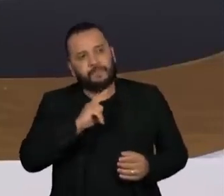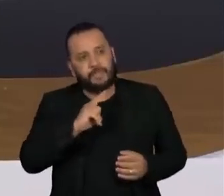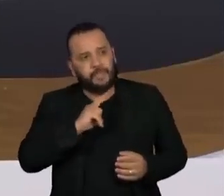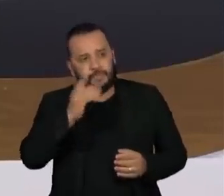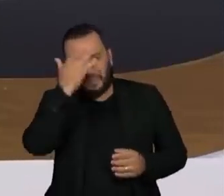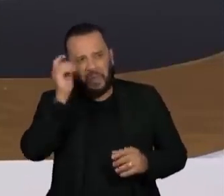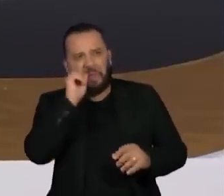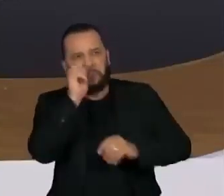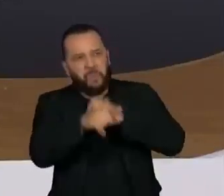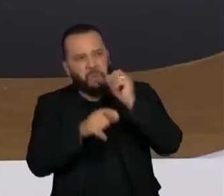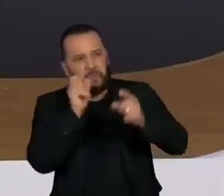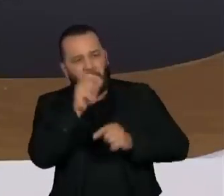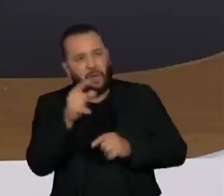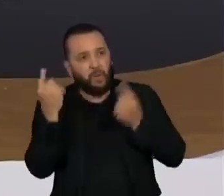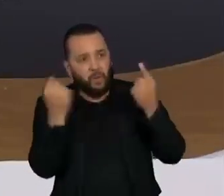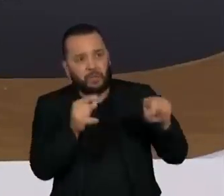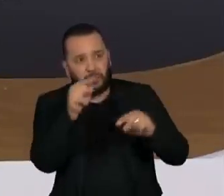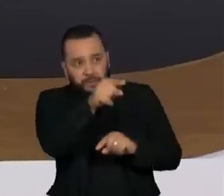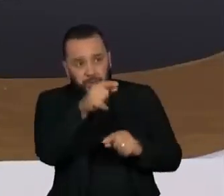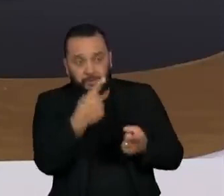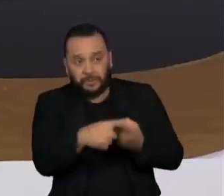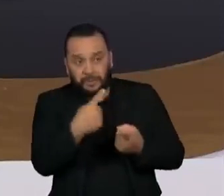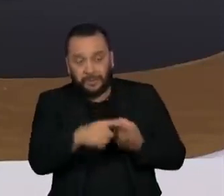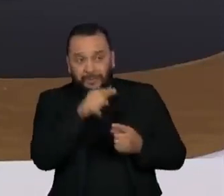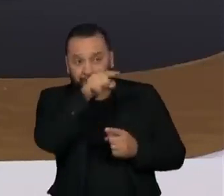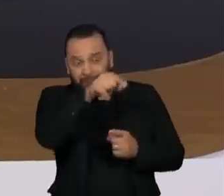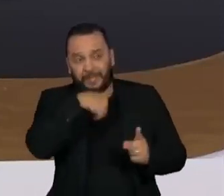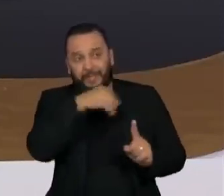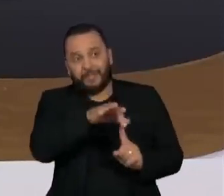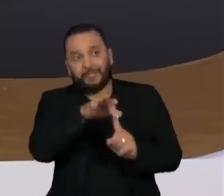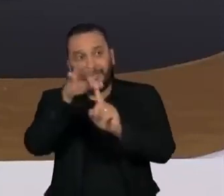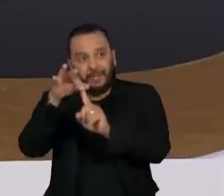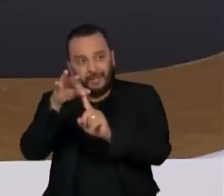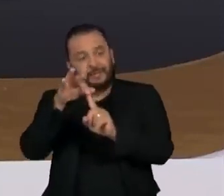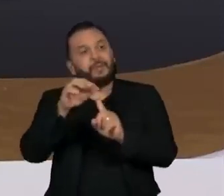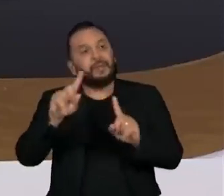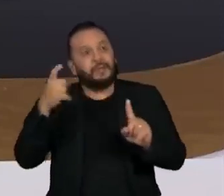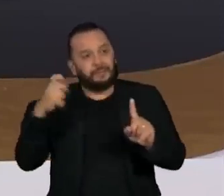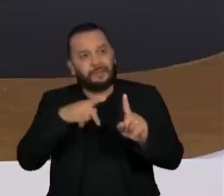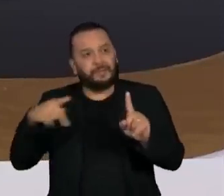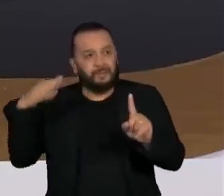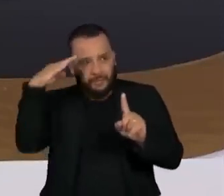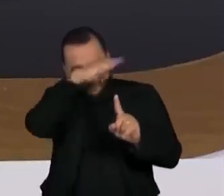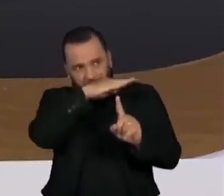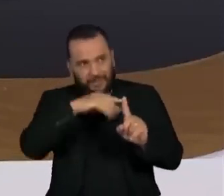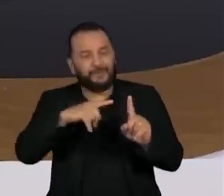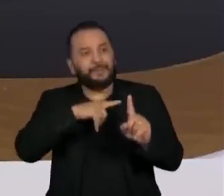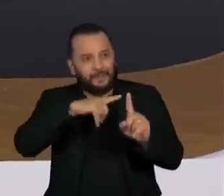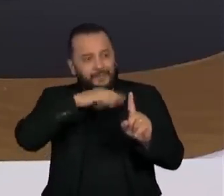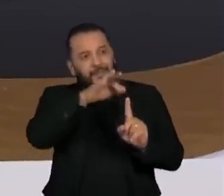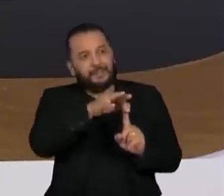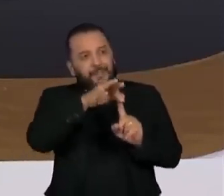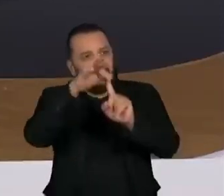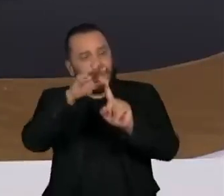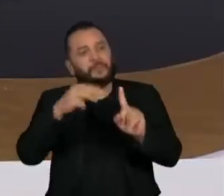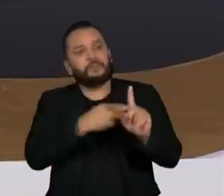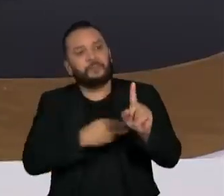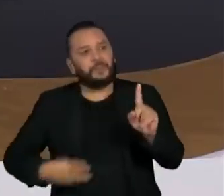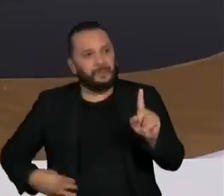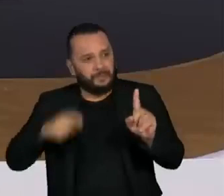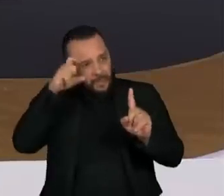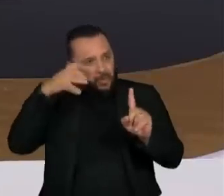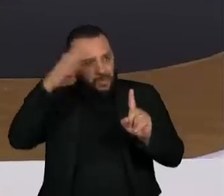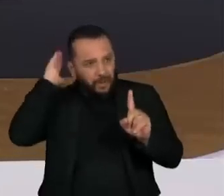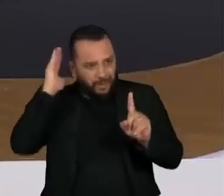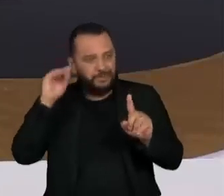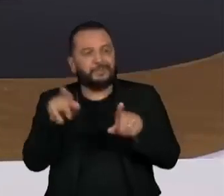contra o senhor advendo o fato do Senhor ter sido nomeado pelo ex-presidente Jair bolsonaro por indicação do então ministro Paulo